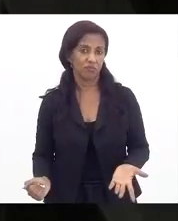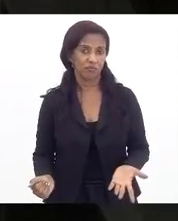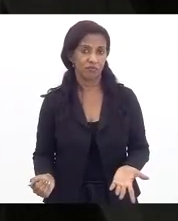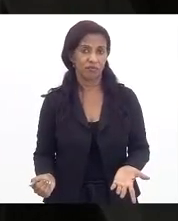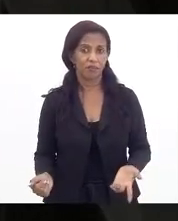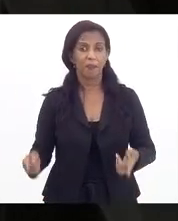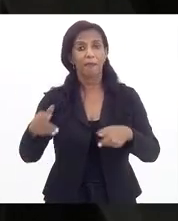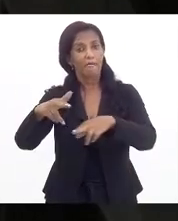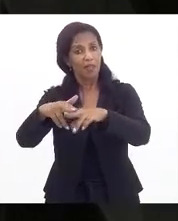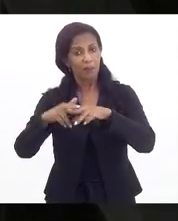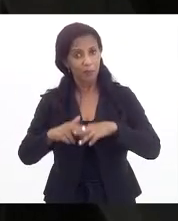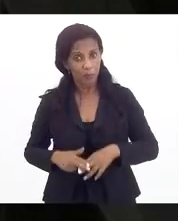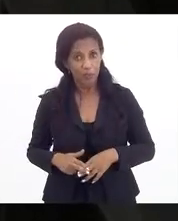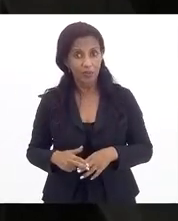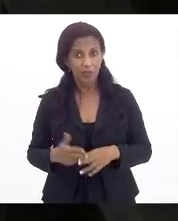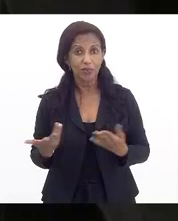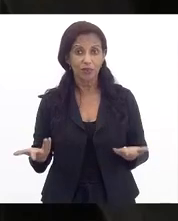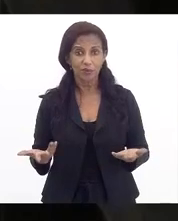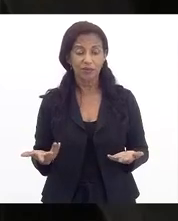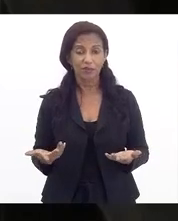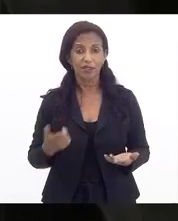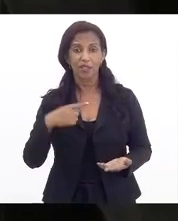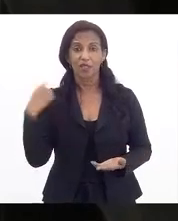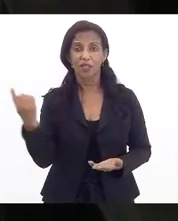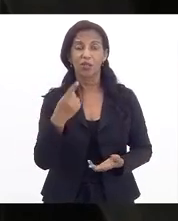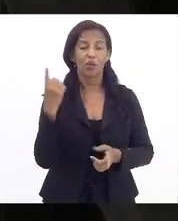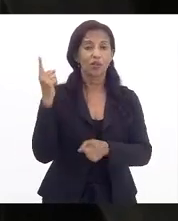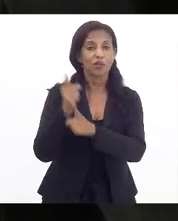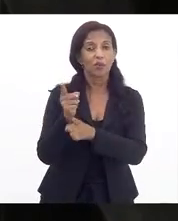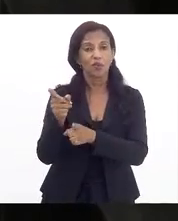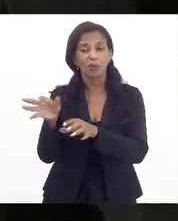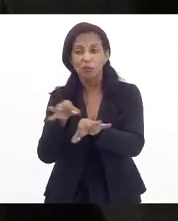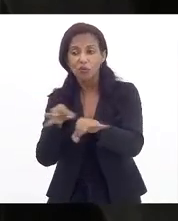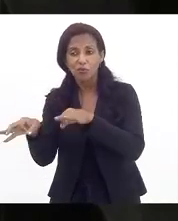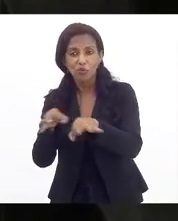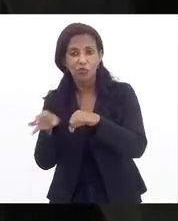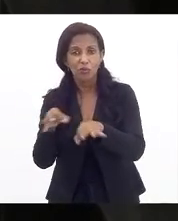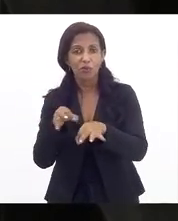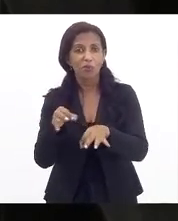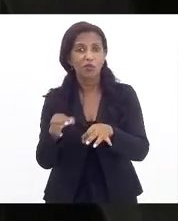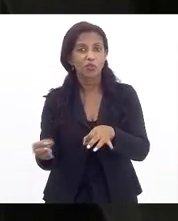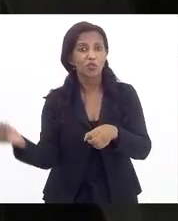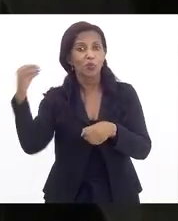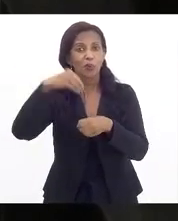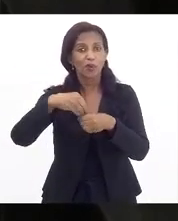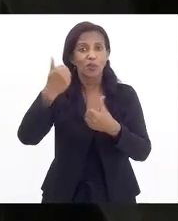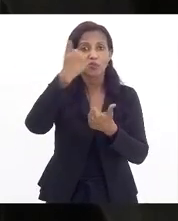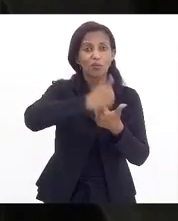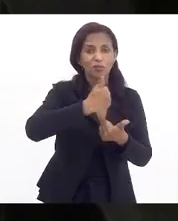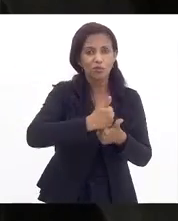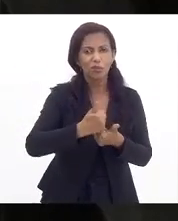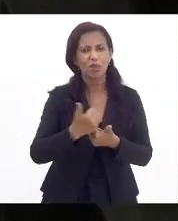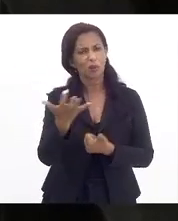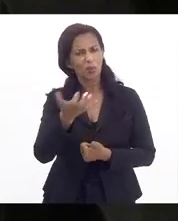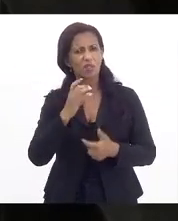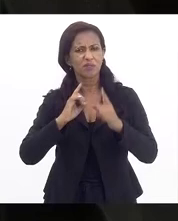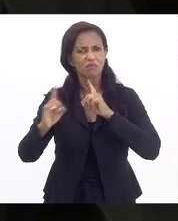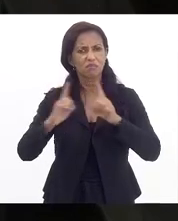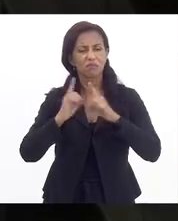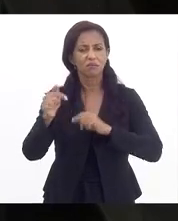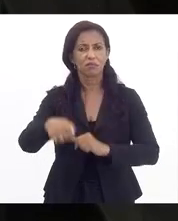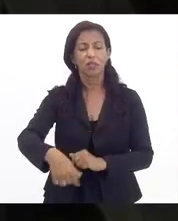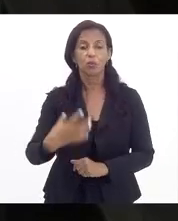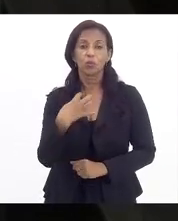aliás É por isso e apenas por isso que nós encontramos uma maneira de colocar isso no substitutivo não queria fazer essa discussão aqui